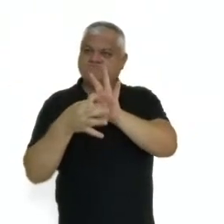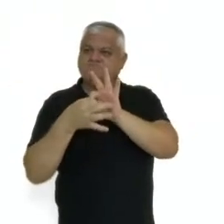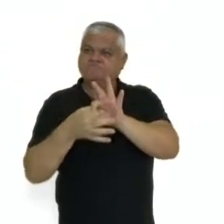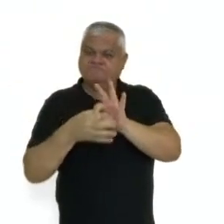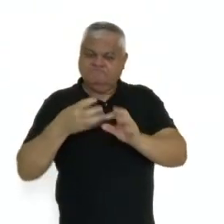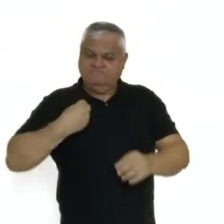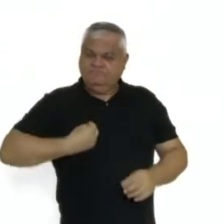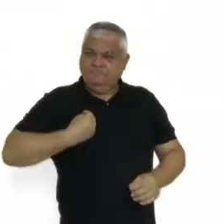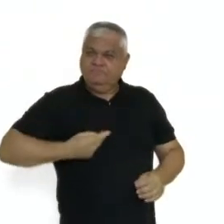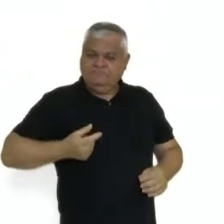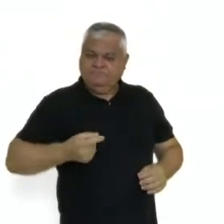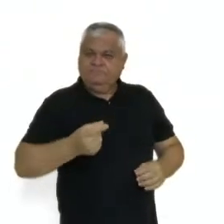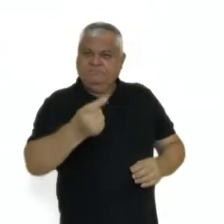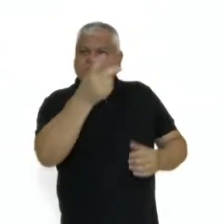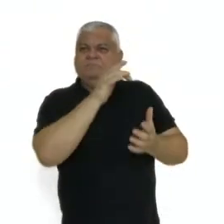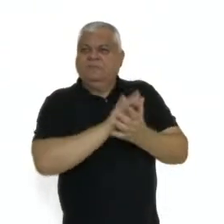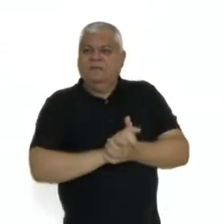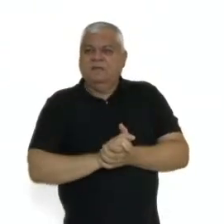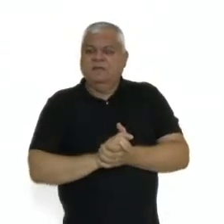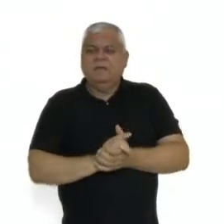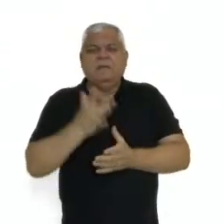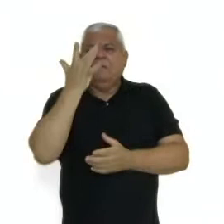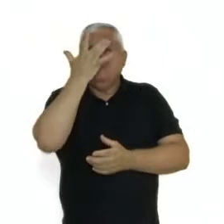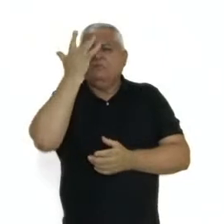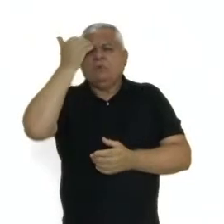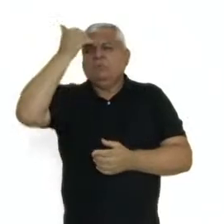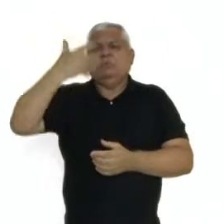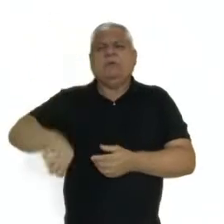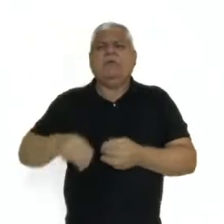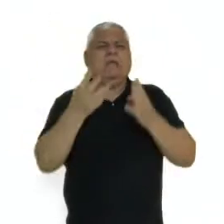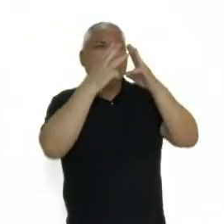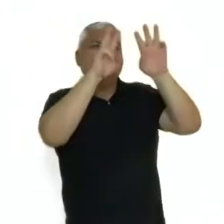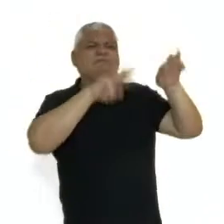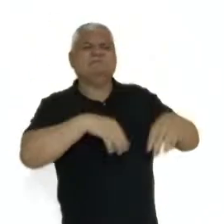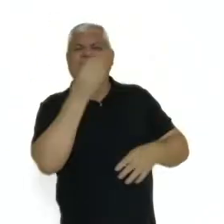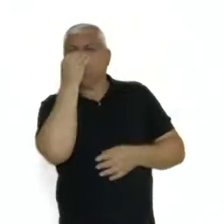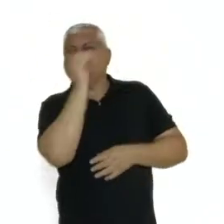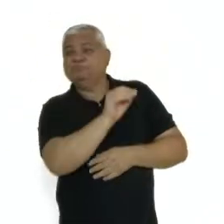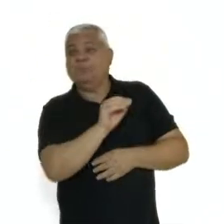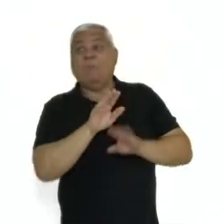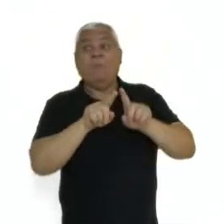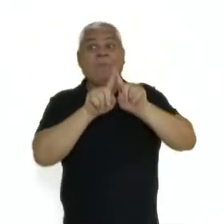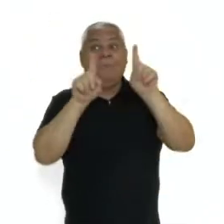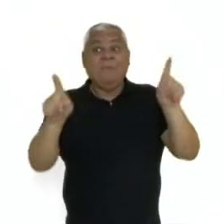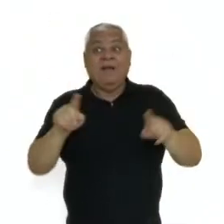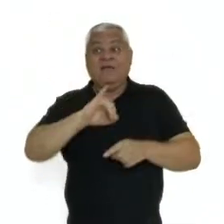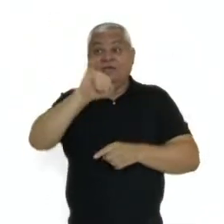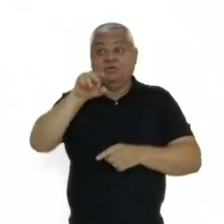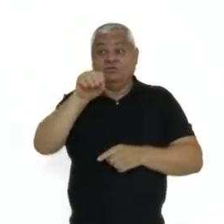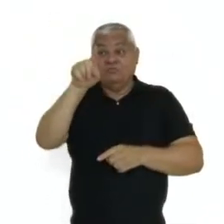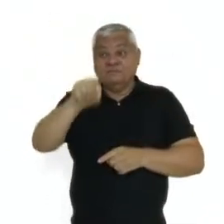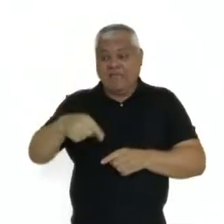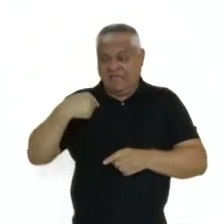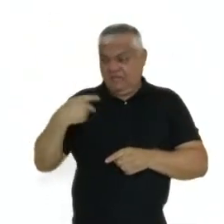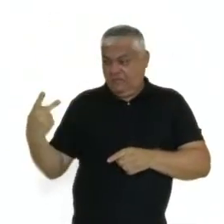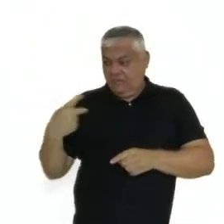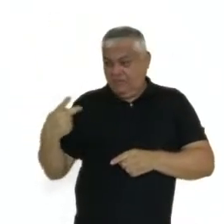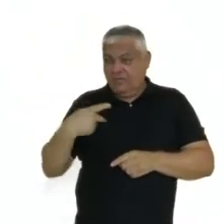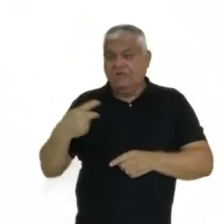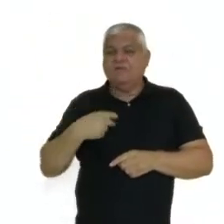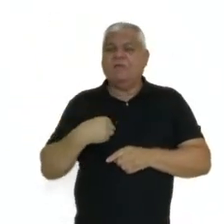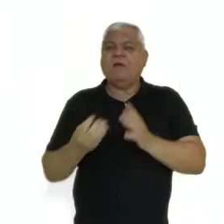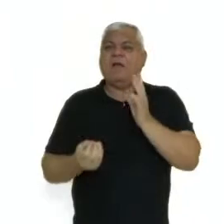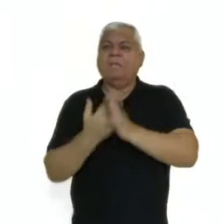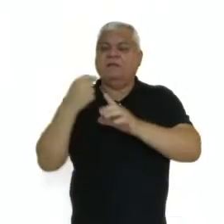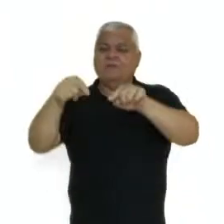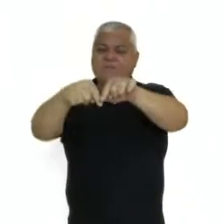imortais. É verdade que ninguém quer saber de museu, mas José Geraldo Nogueira Mutim e eu bolaremos uma ala